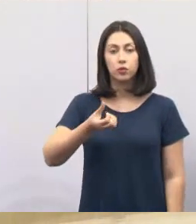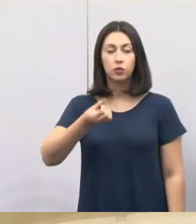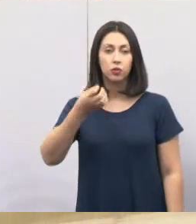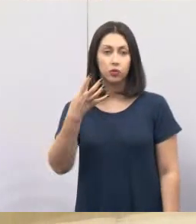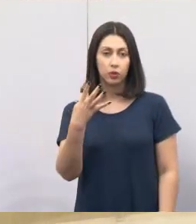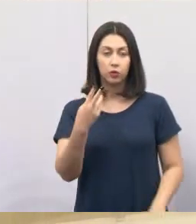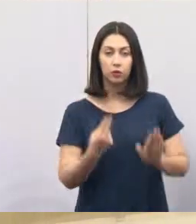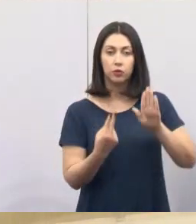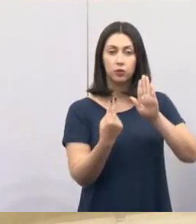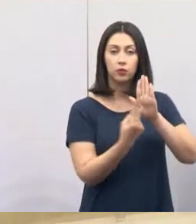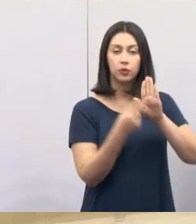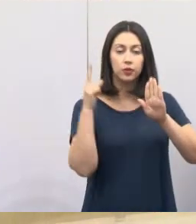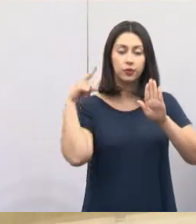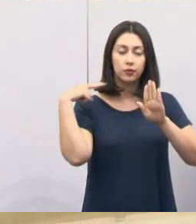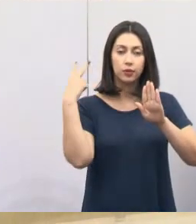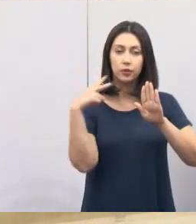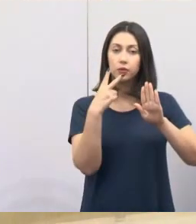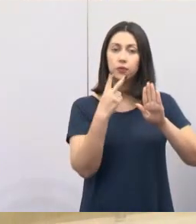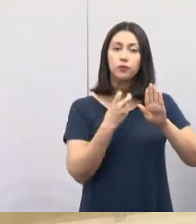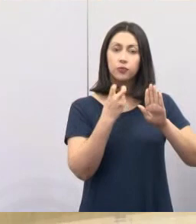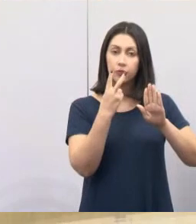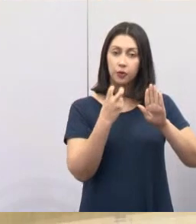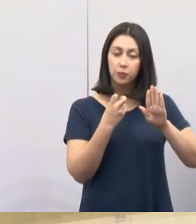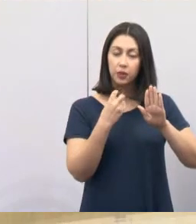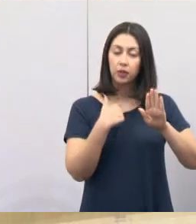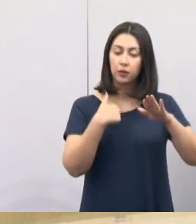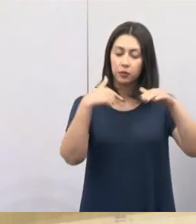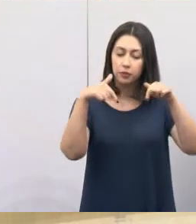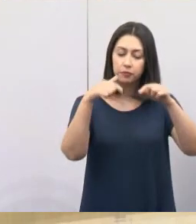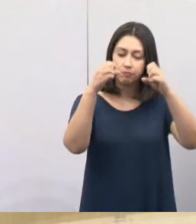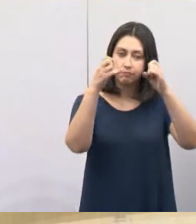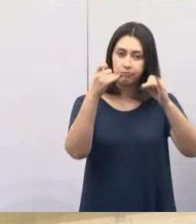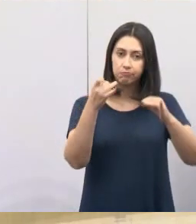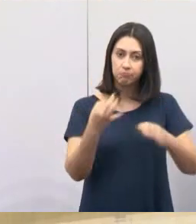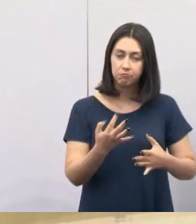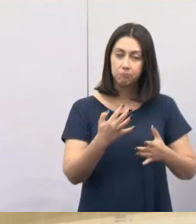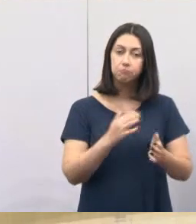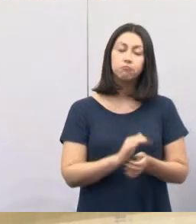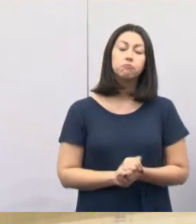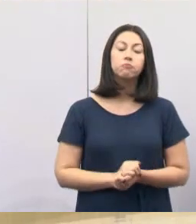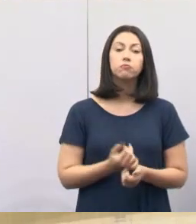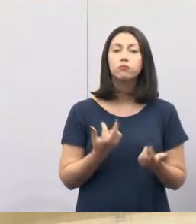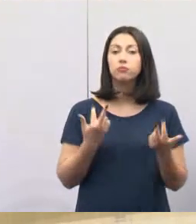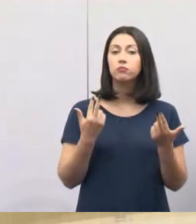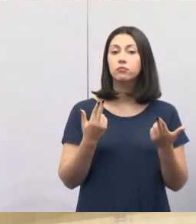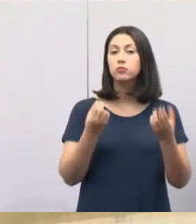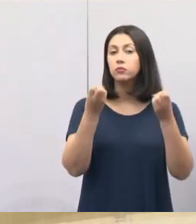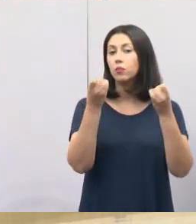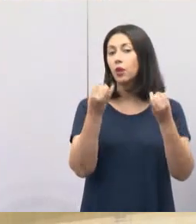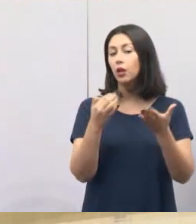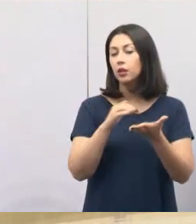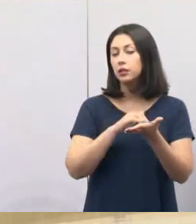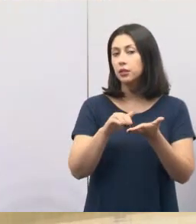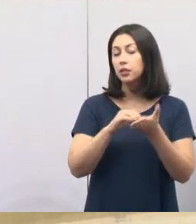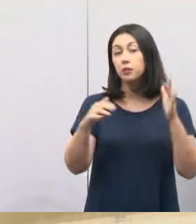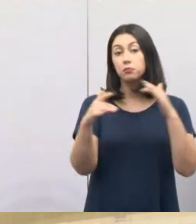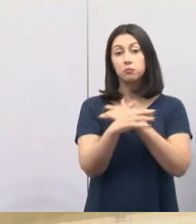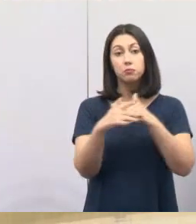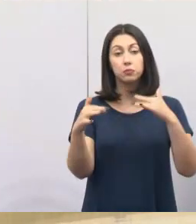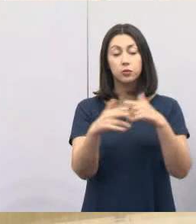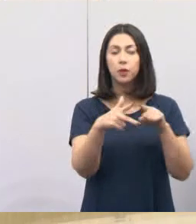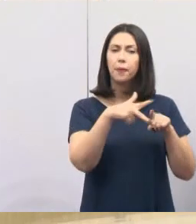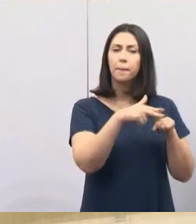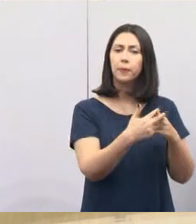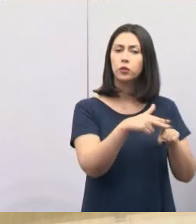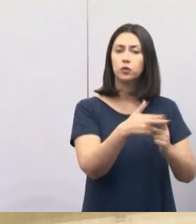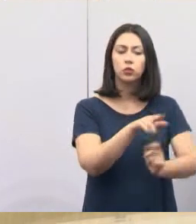264/2022, de autoria do vereador Valmir do Parque Meia Lua, vem prestar as seguintes informações. Conforme informado pela Secretaria de Mobilidade Urbana, a